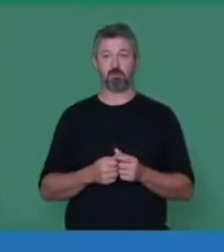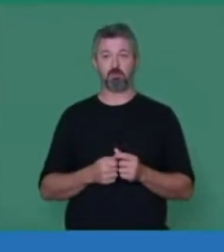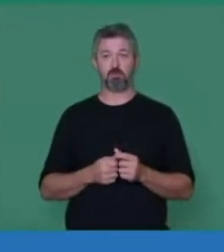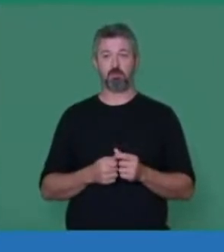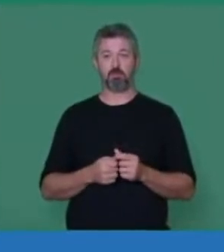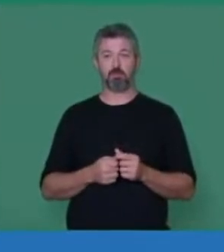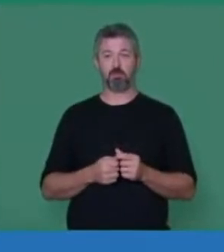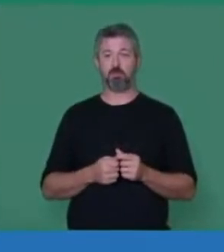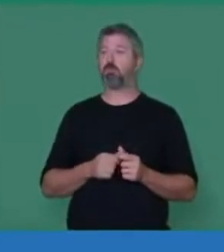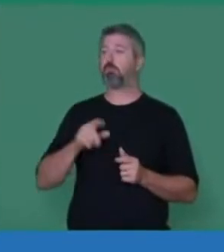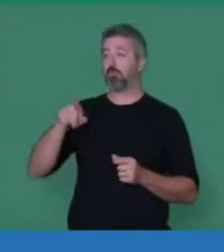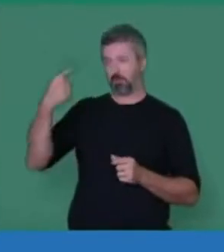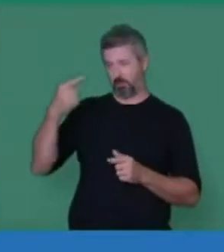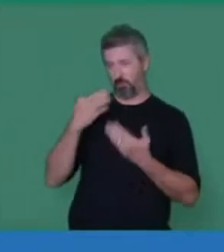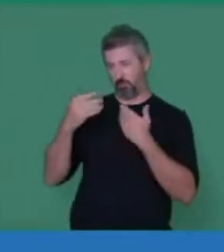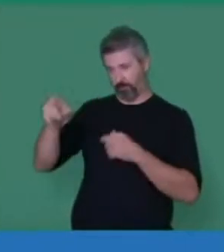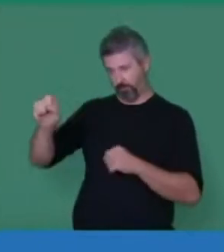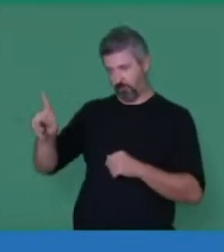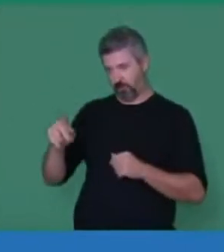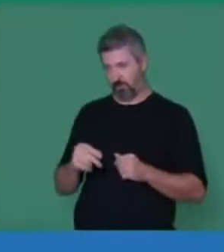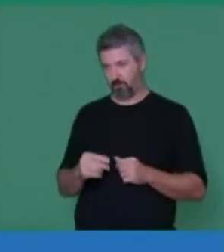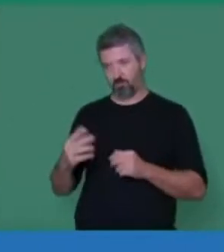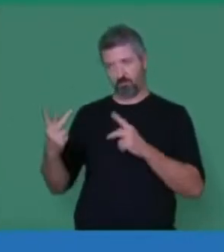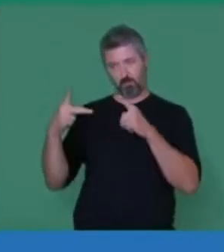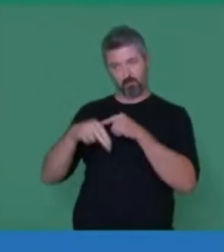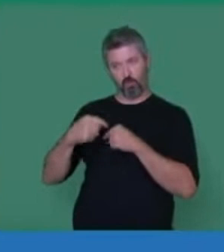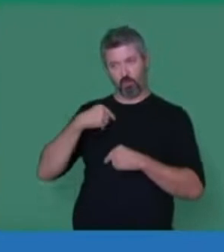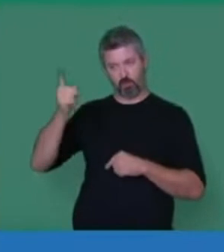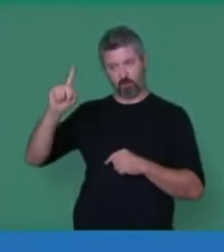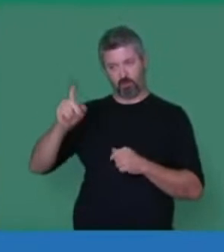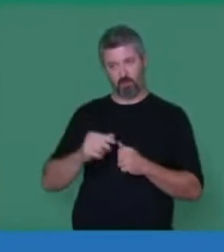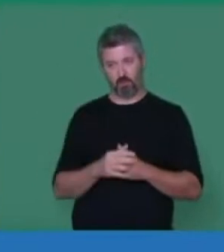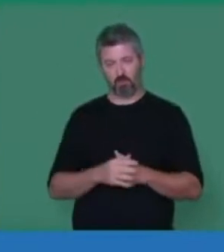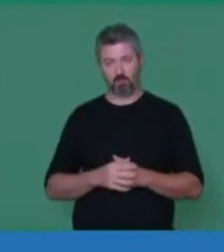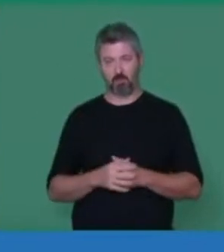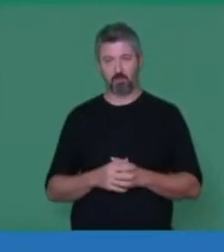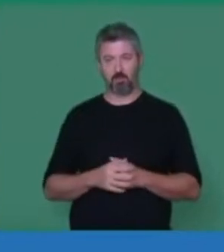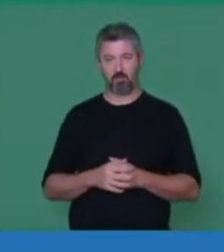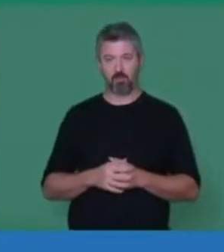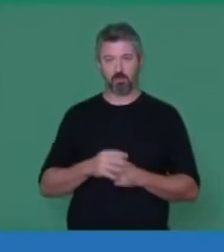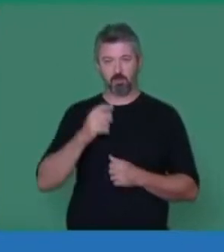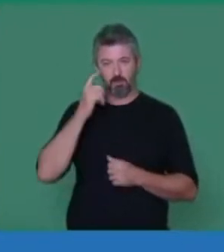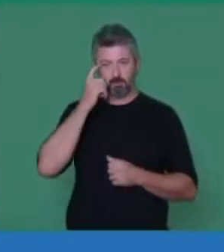Ah, então depois a gente conversa, tá? Não vai me interromper, não.